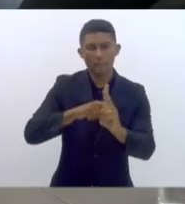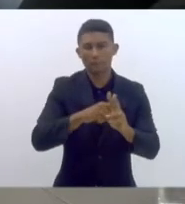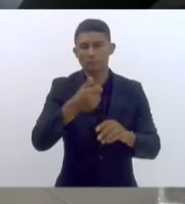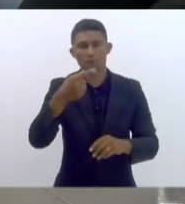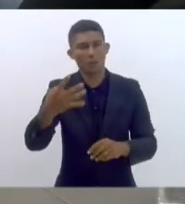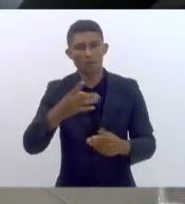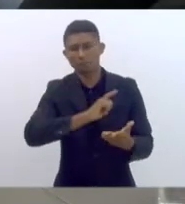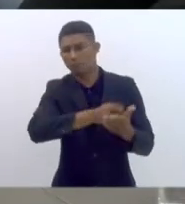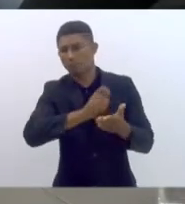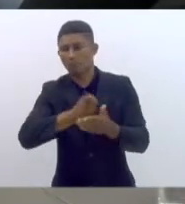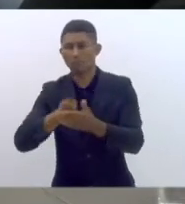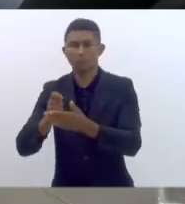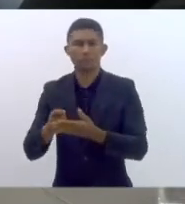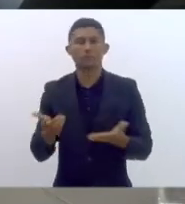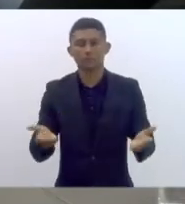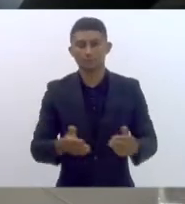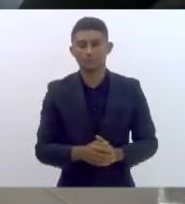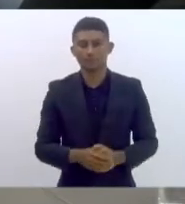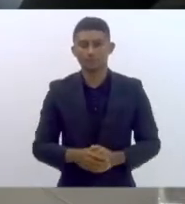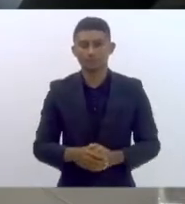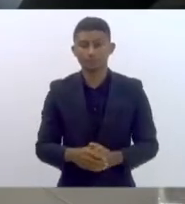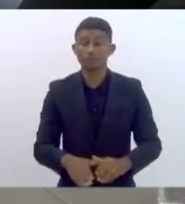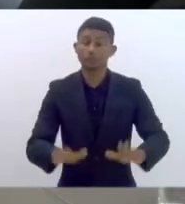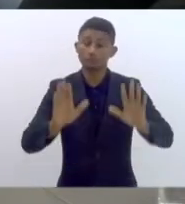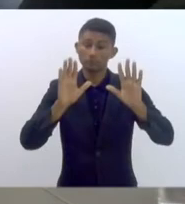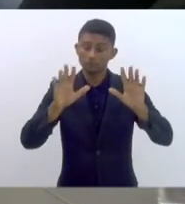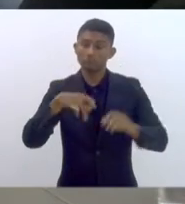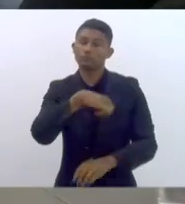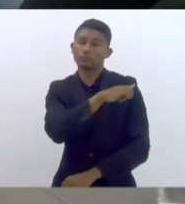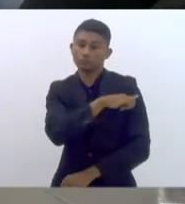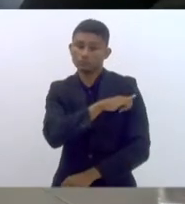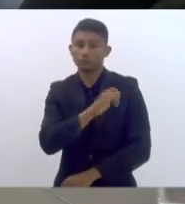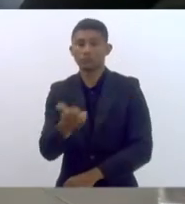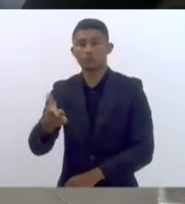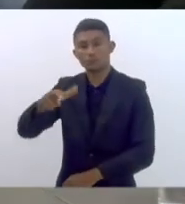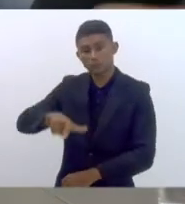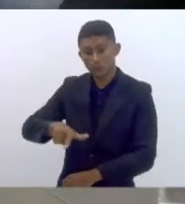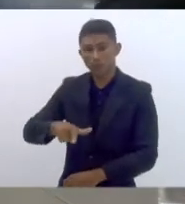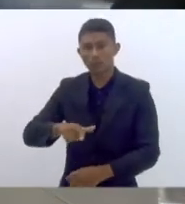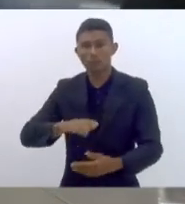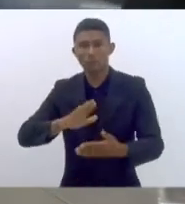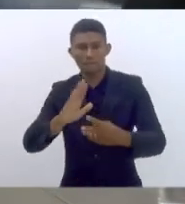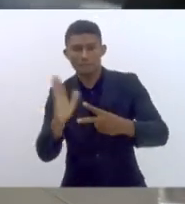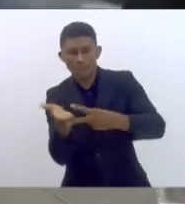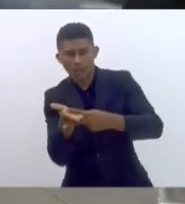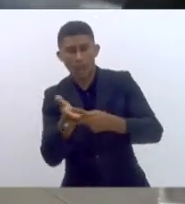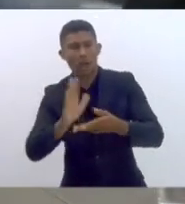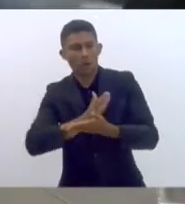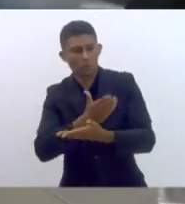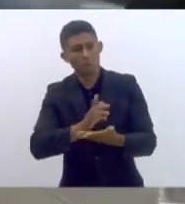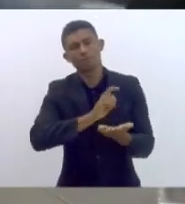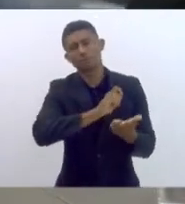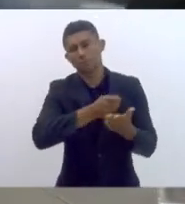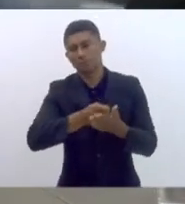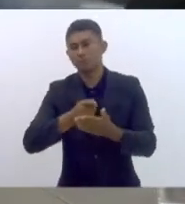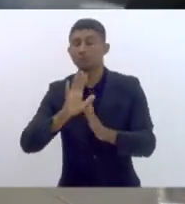Agora não lembro a data, a partir de quando. Só que o Estado do Rio de Janeiro, mais uma vez, pagou algumas parcelinhas, e aí,